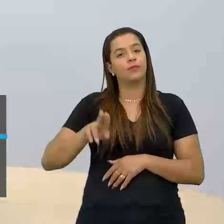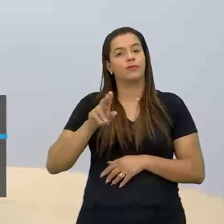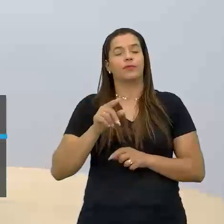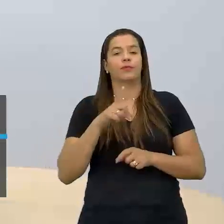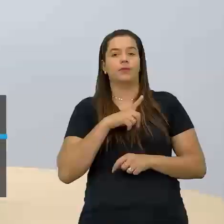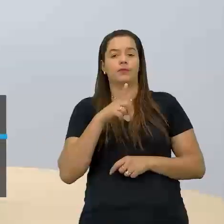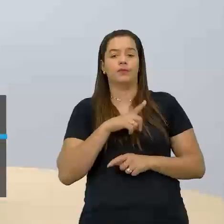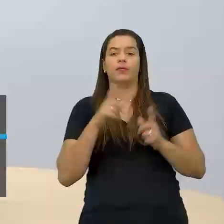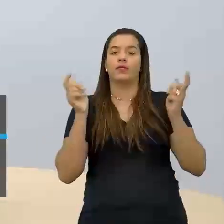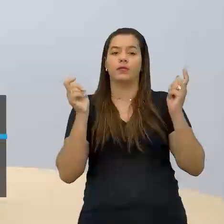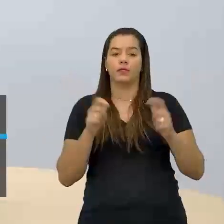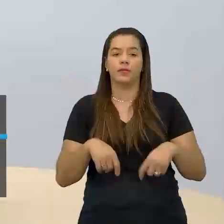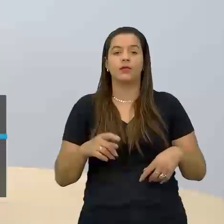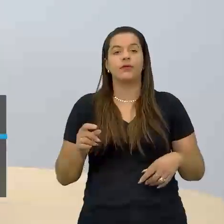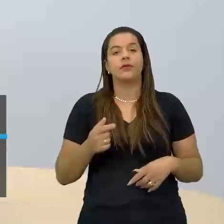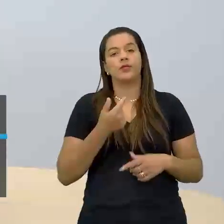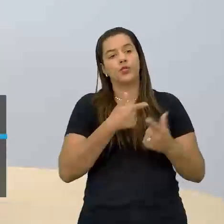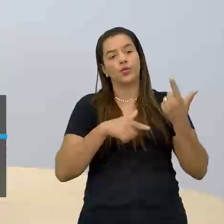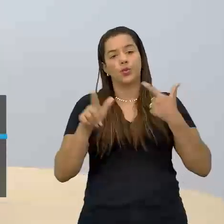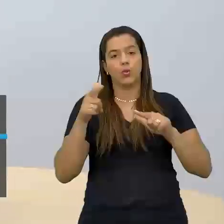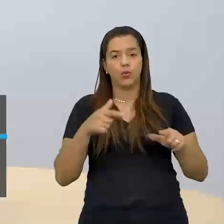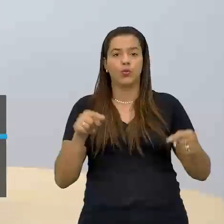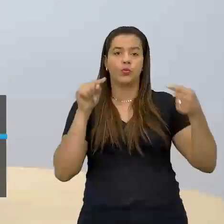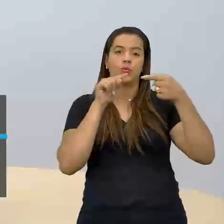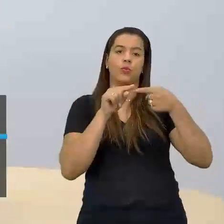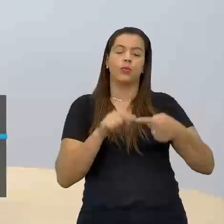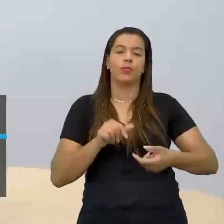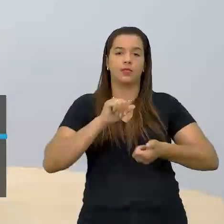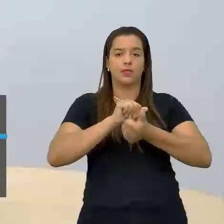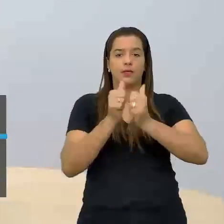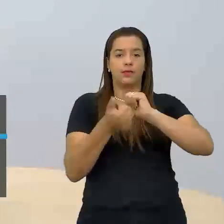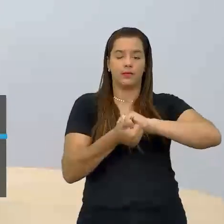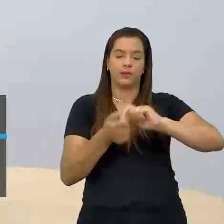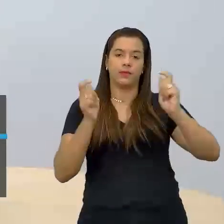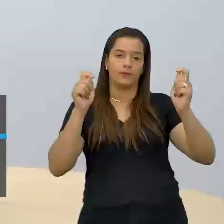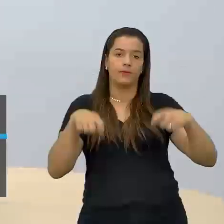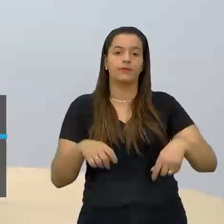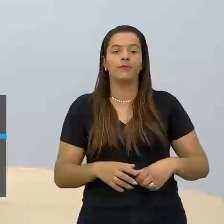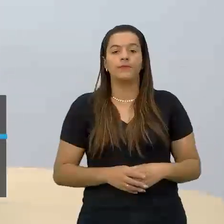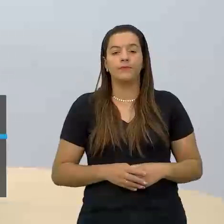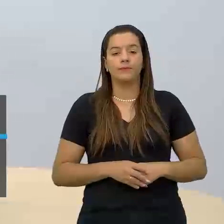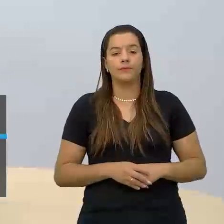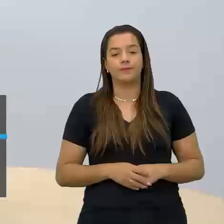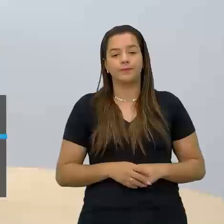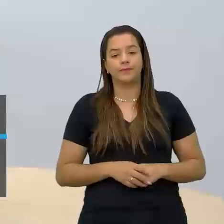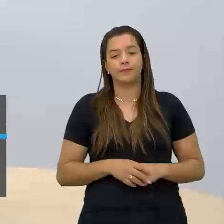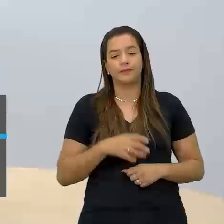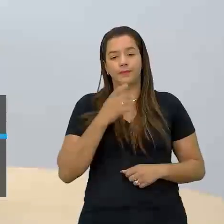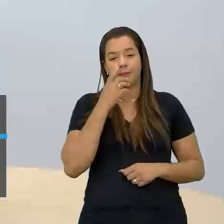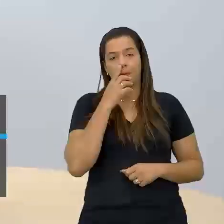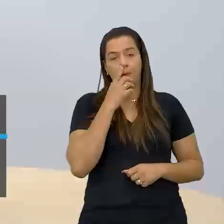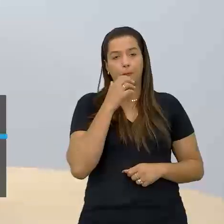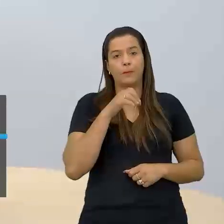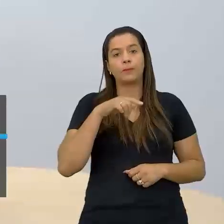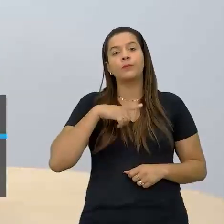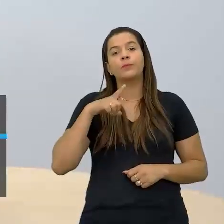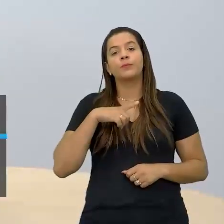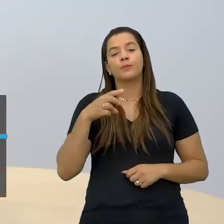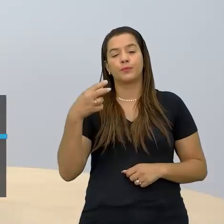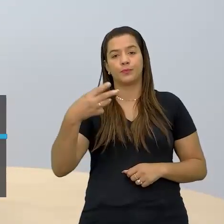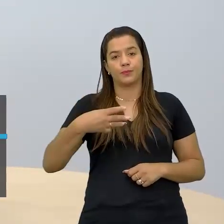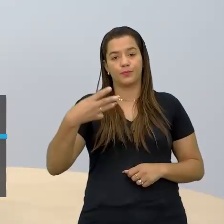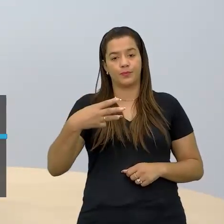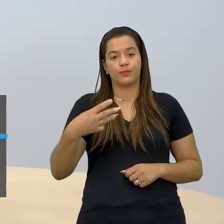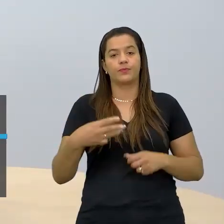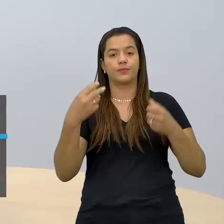projeto, ela pode entrar de outras formas também. O terceiro tópico que nós colocamos para